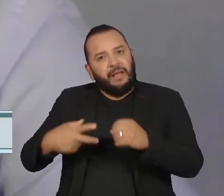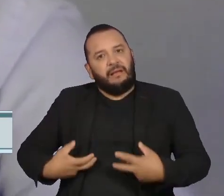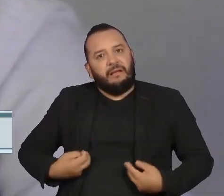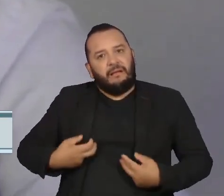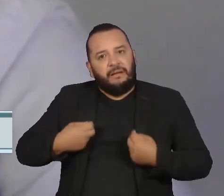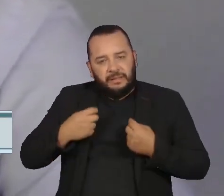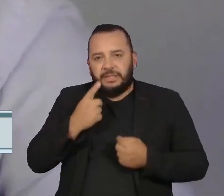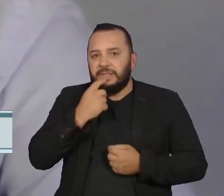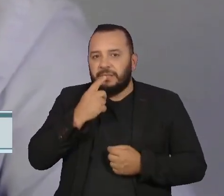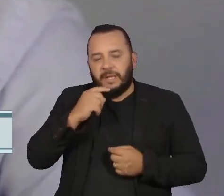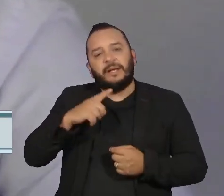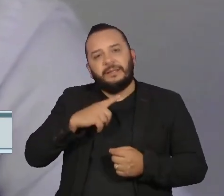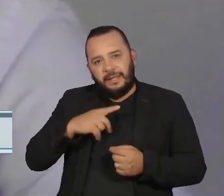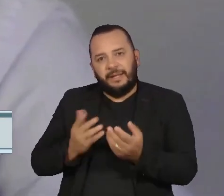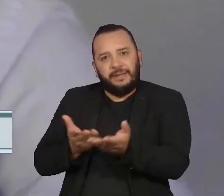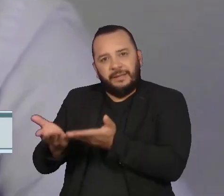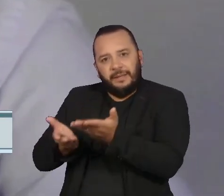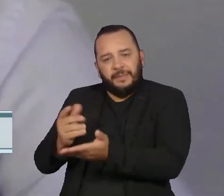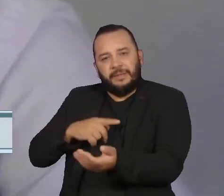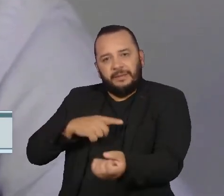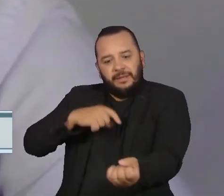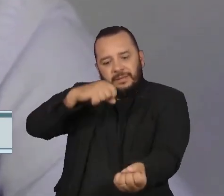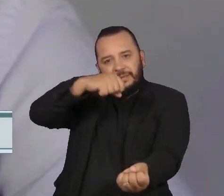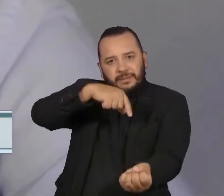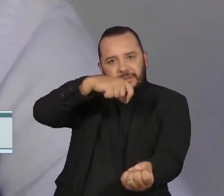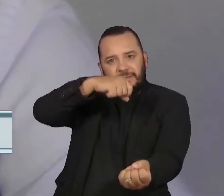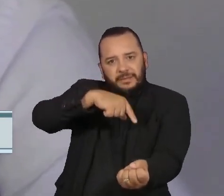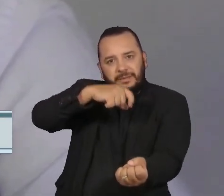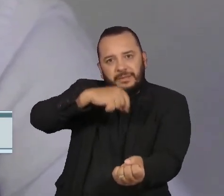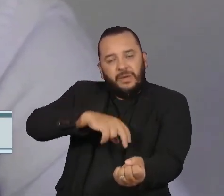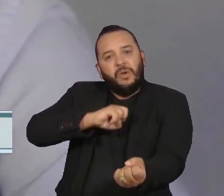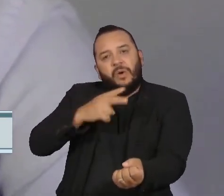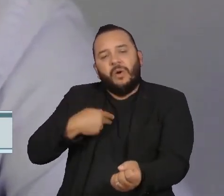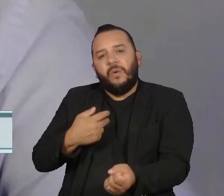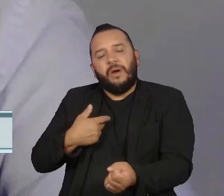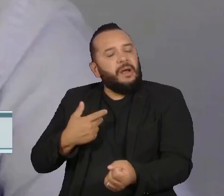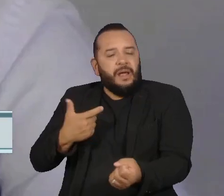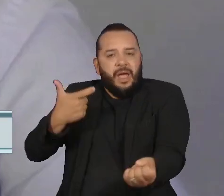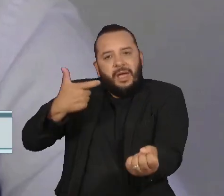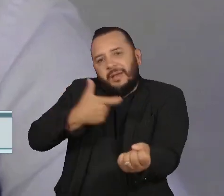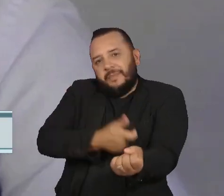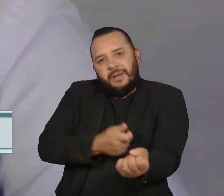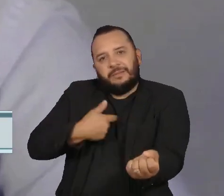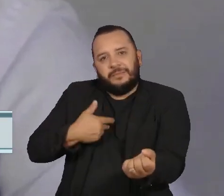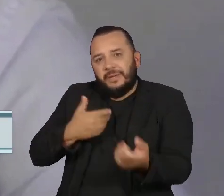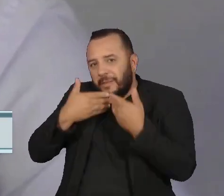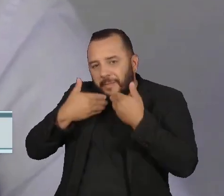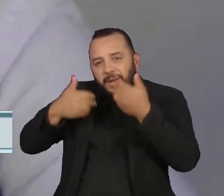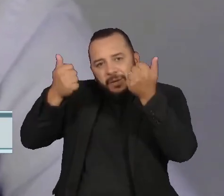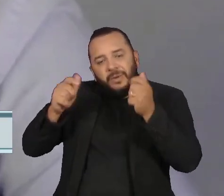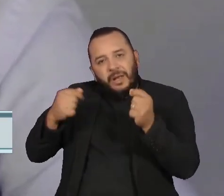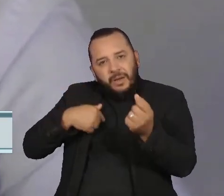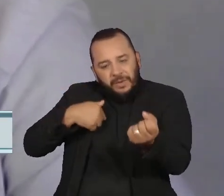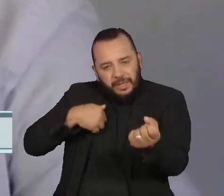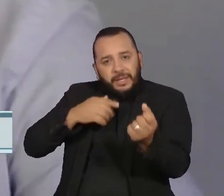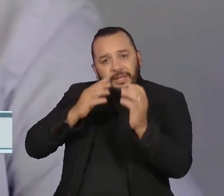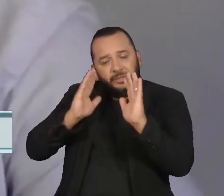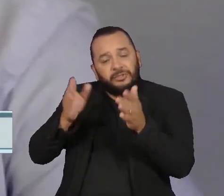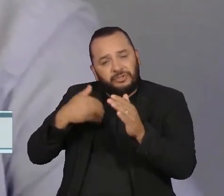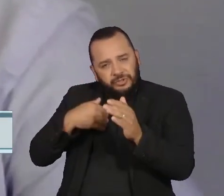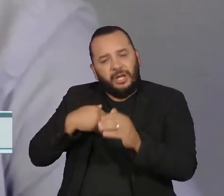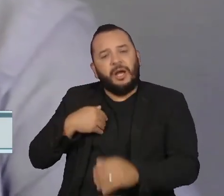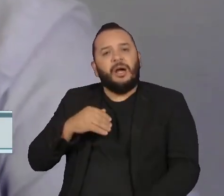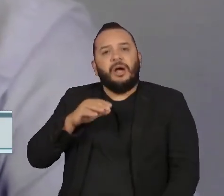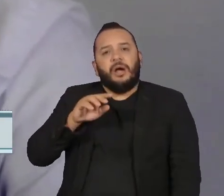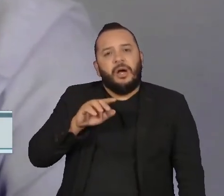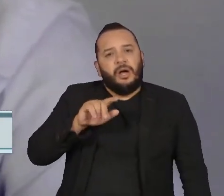dizer, quimioterápico ou alguma medicação que vai modular ou melhorar a produção dos glóbulos brancos, ou destruindo aqueles glóbulos